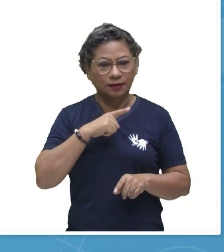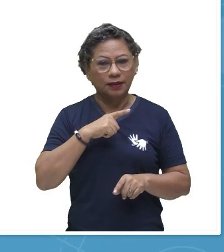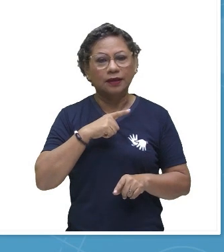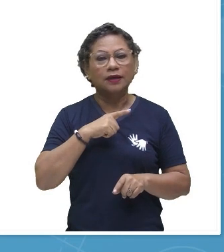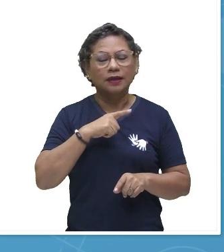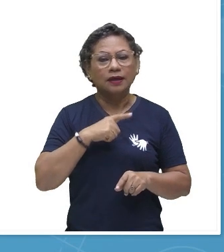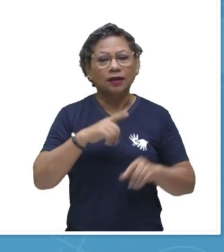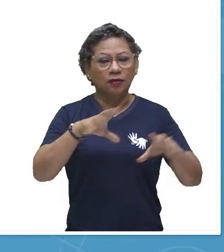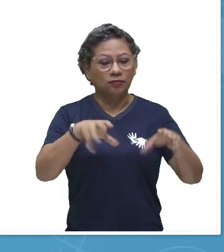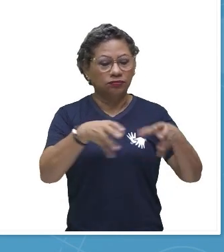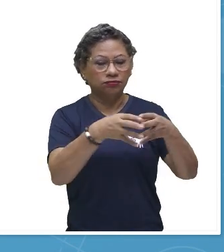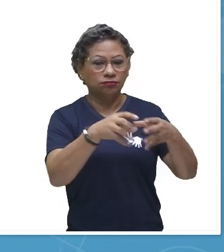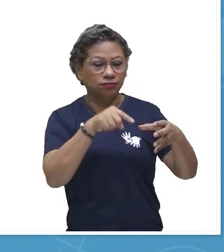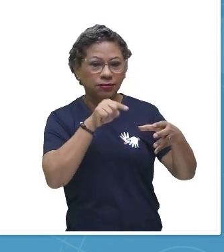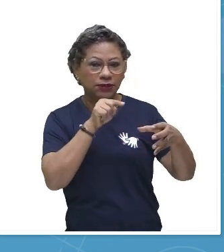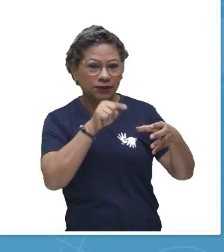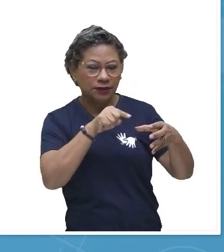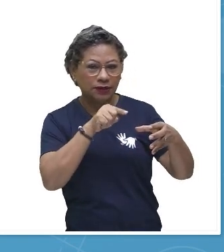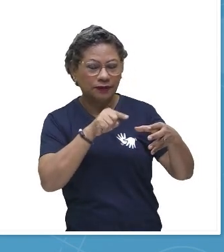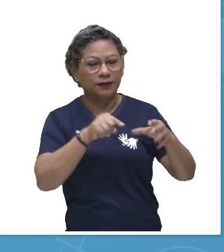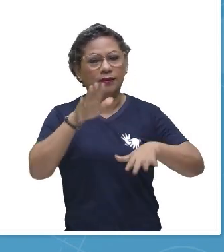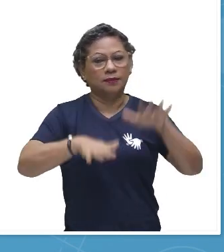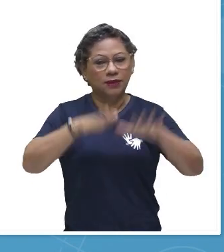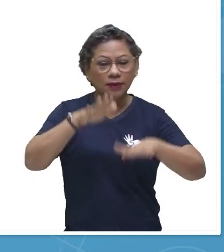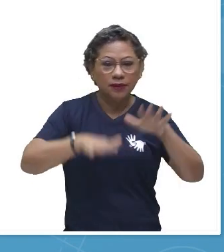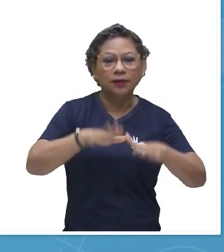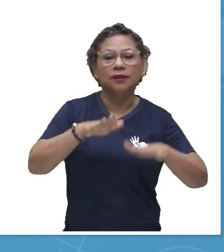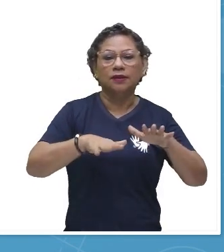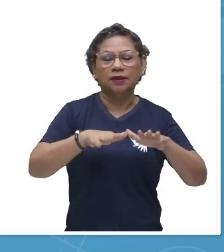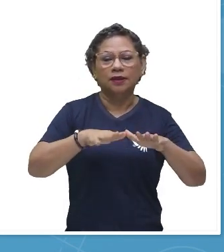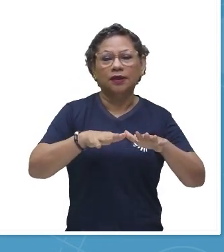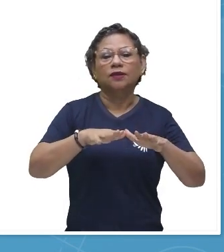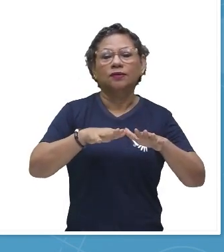elas dependendo do plano em que elas estão.